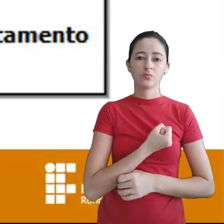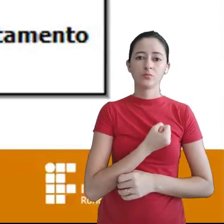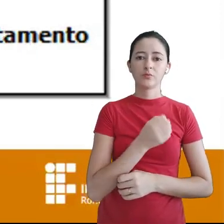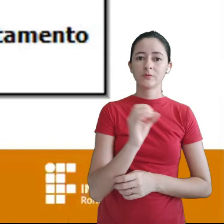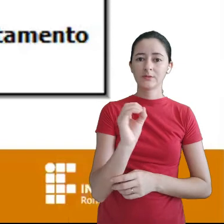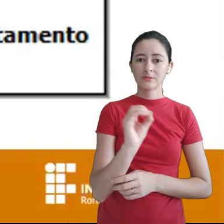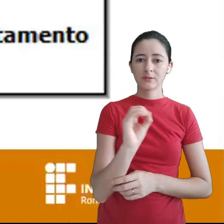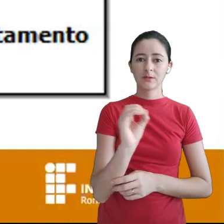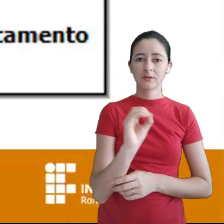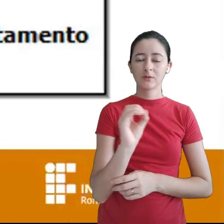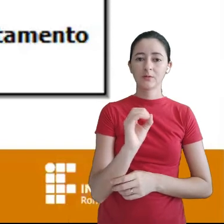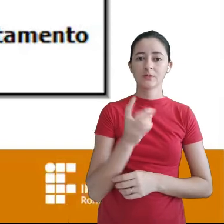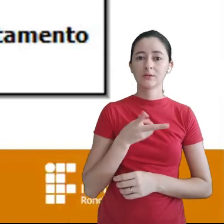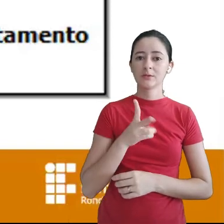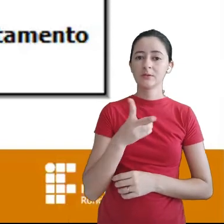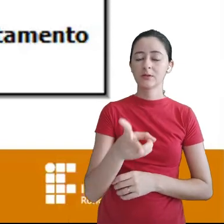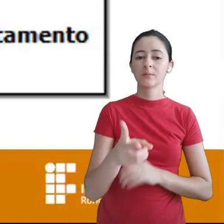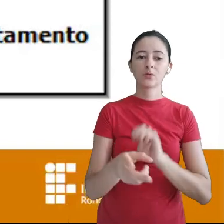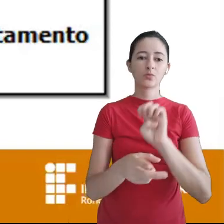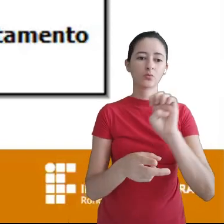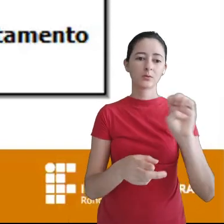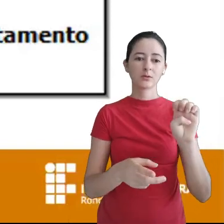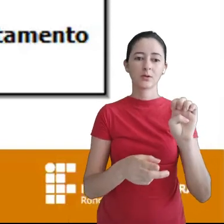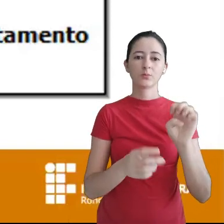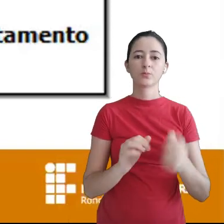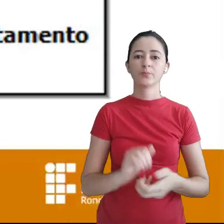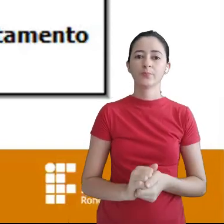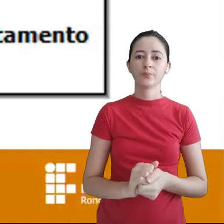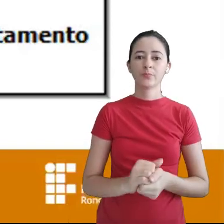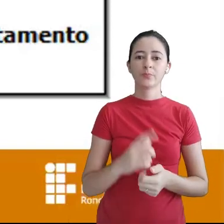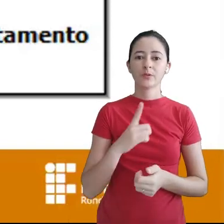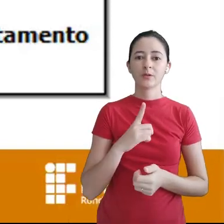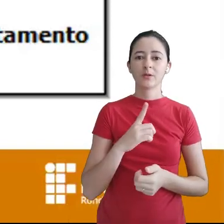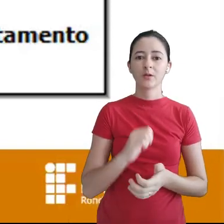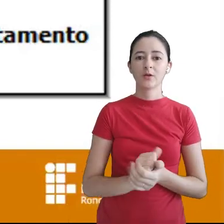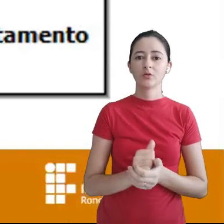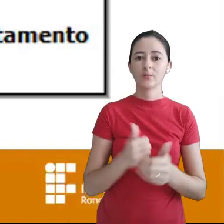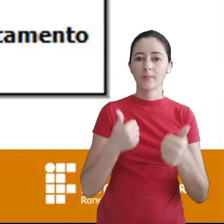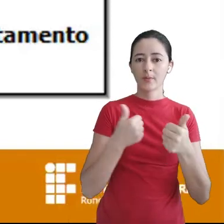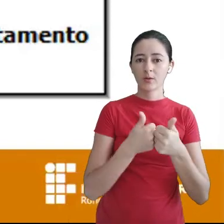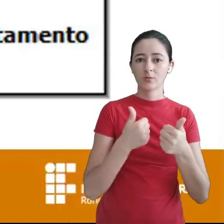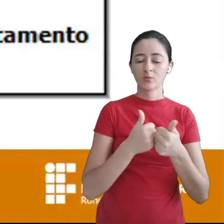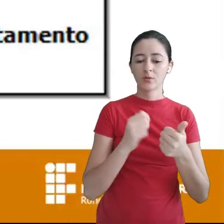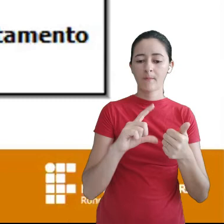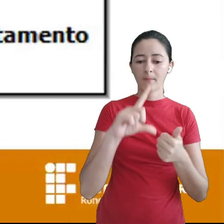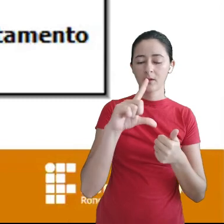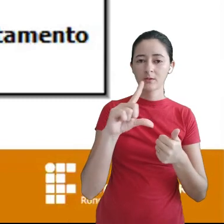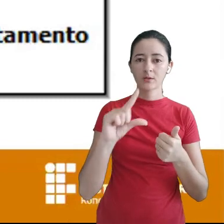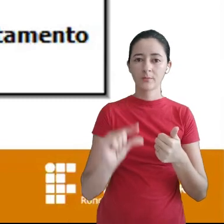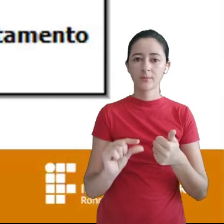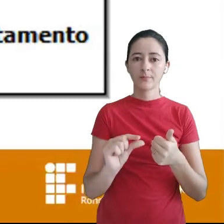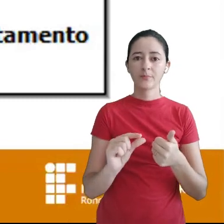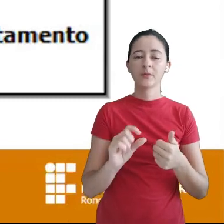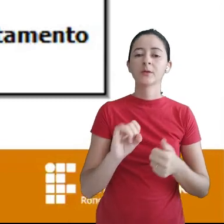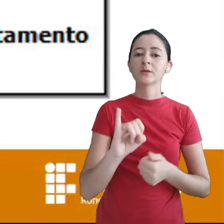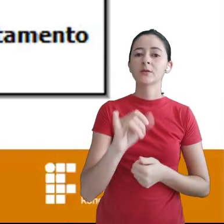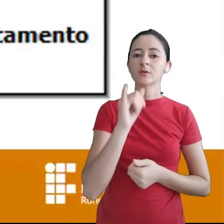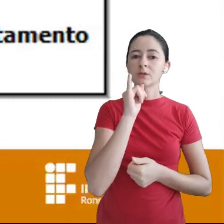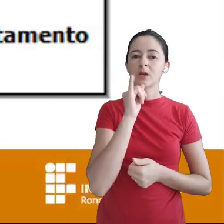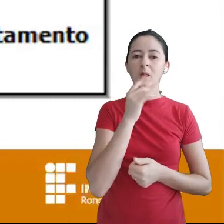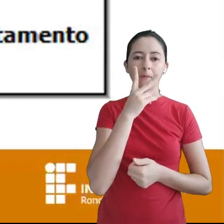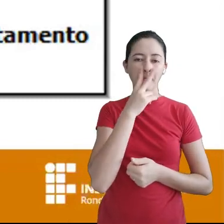o símbolo é 0. Lembrando sempre do lado esquerdo da cardinalidade máxima. Então, está aqui 0 bonitinho.